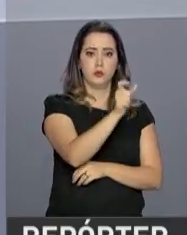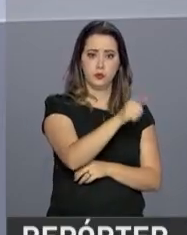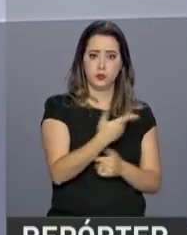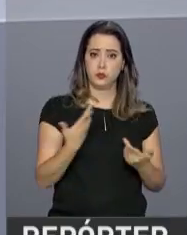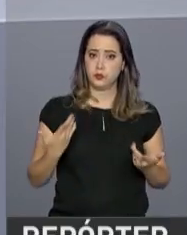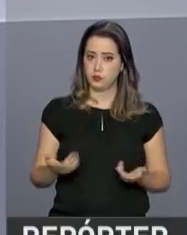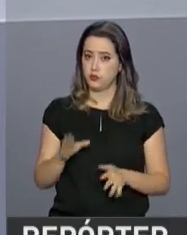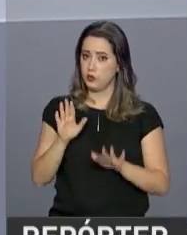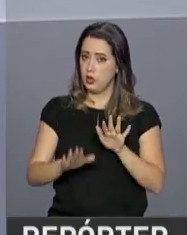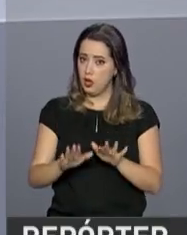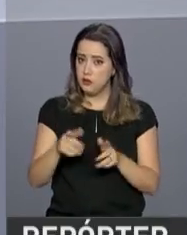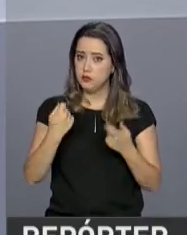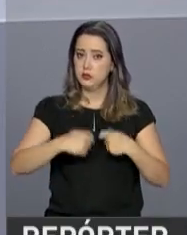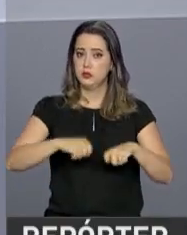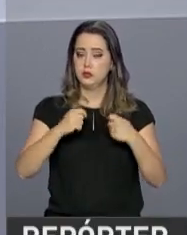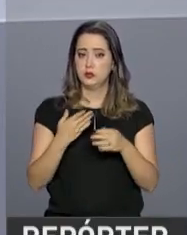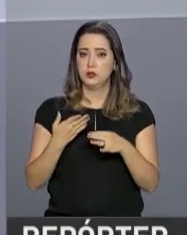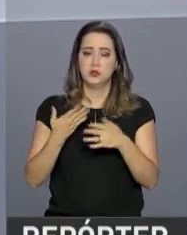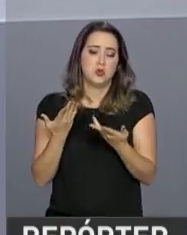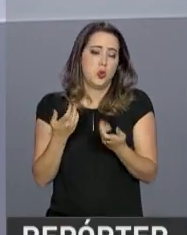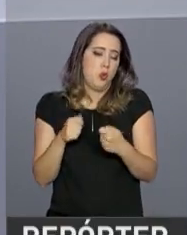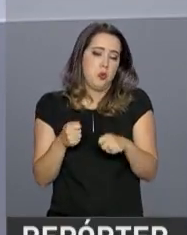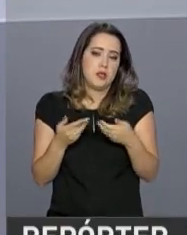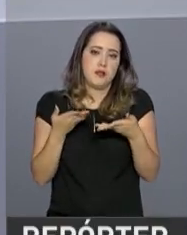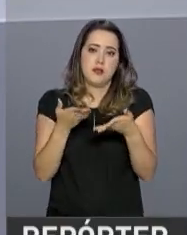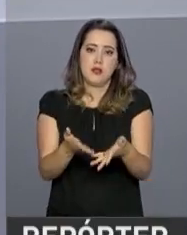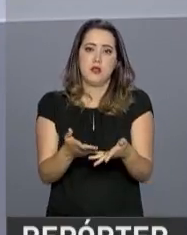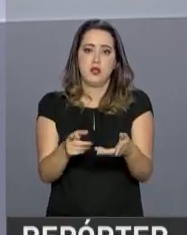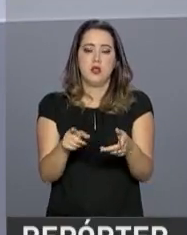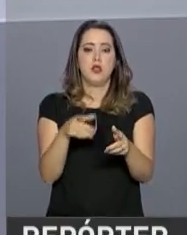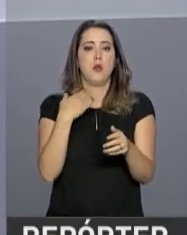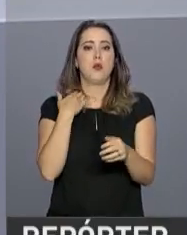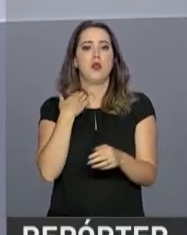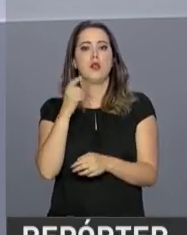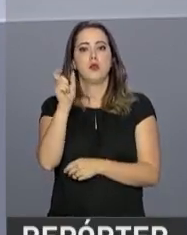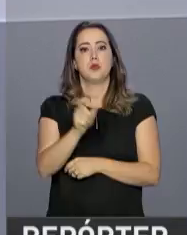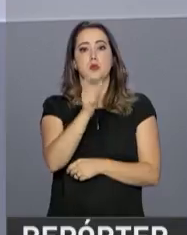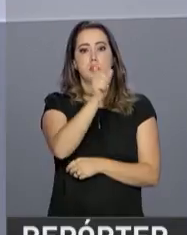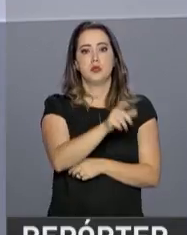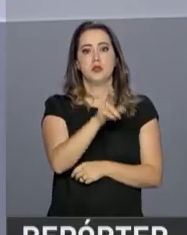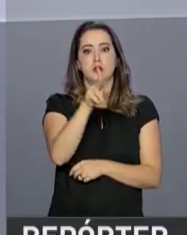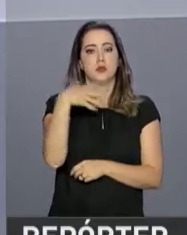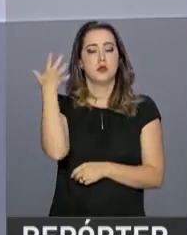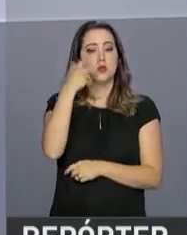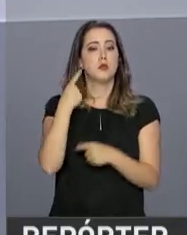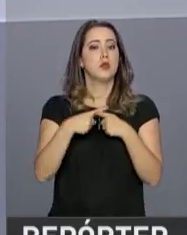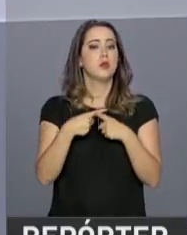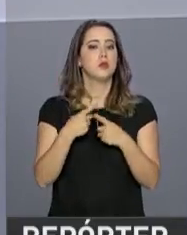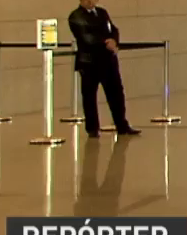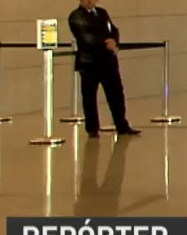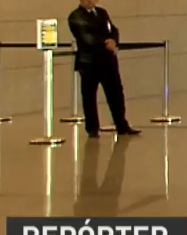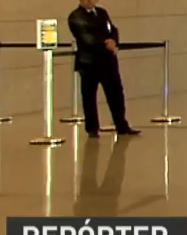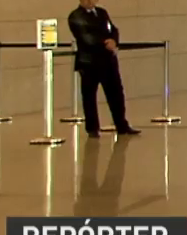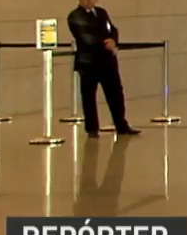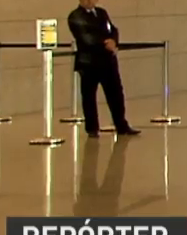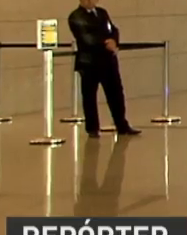pessoas em alguns casos nem é preciso ir ao banco o gerente executivo do banco do brasil explica